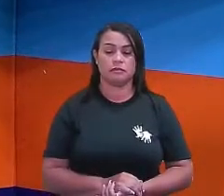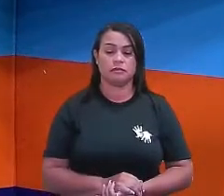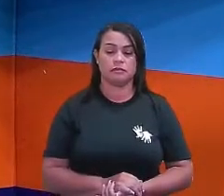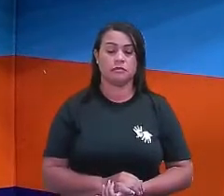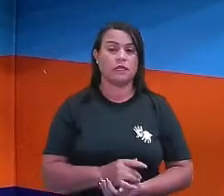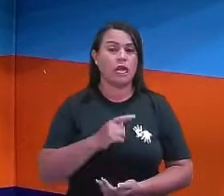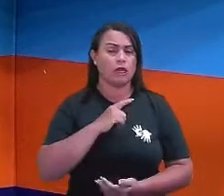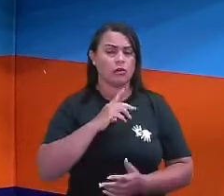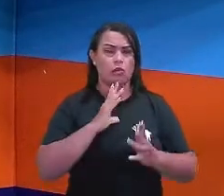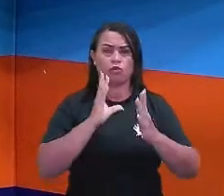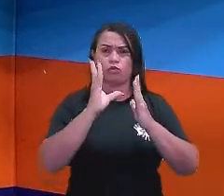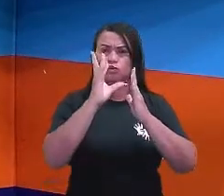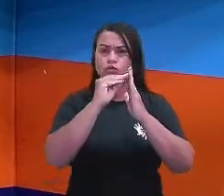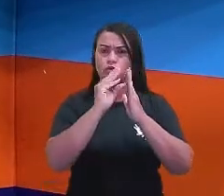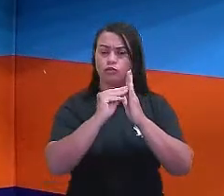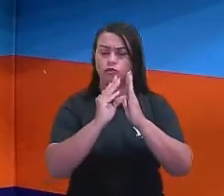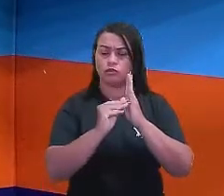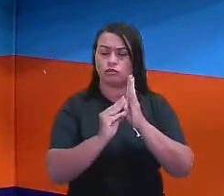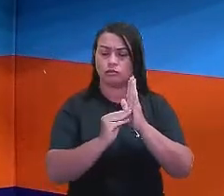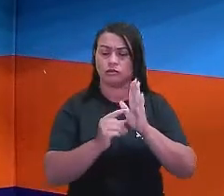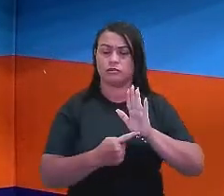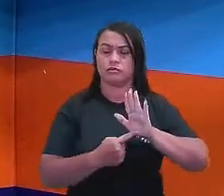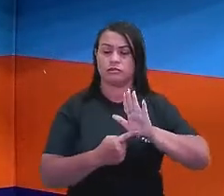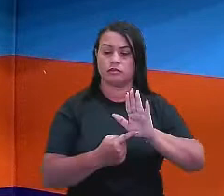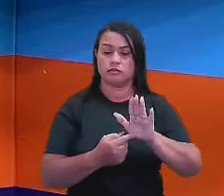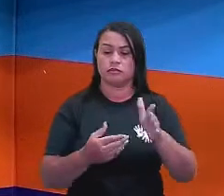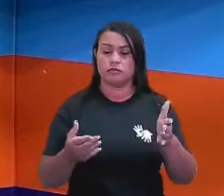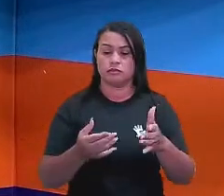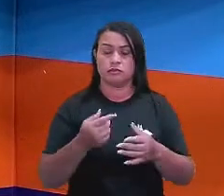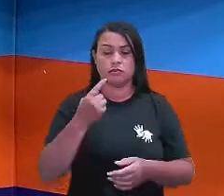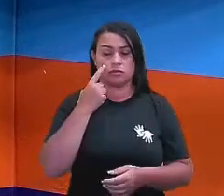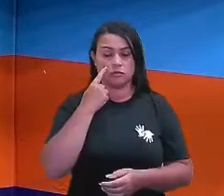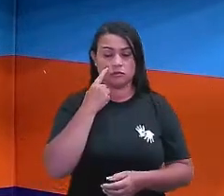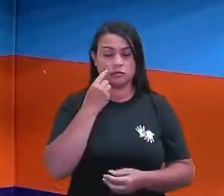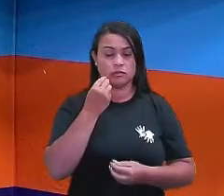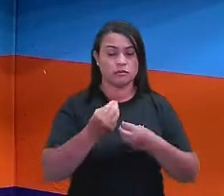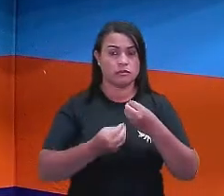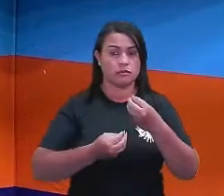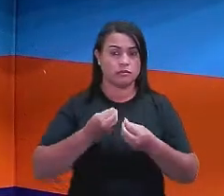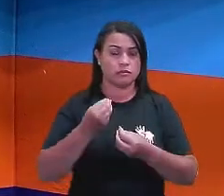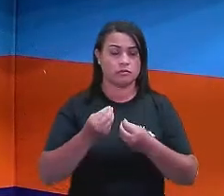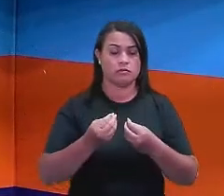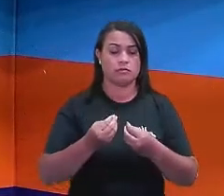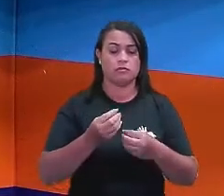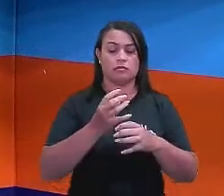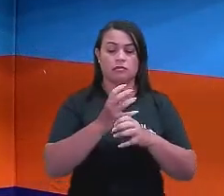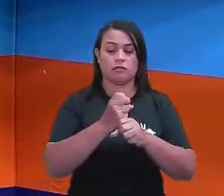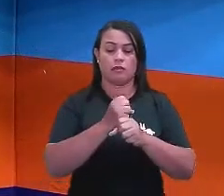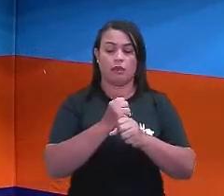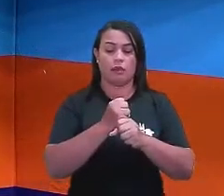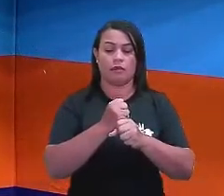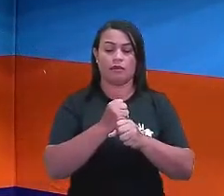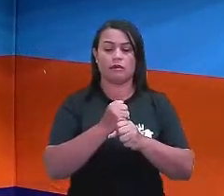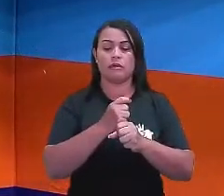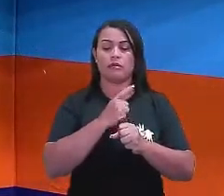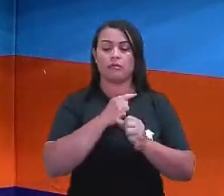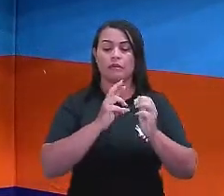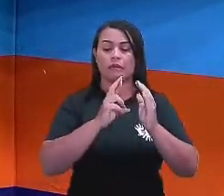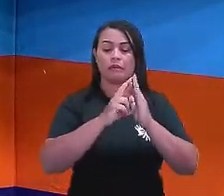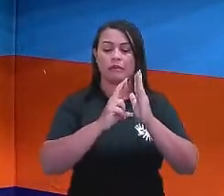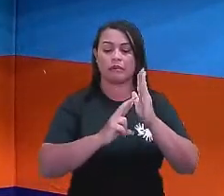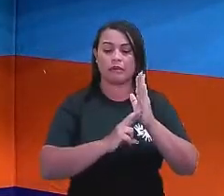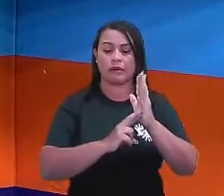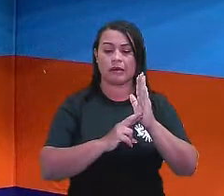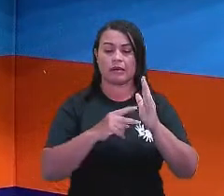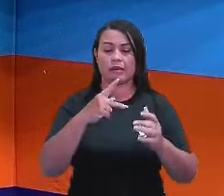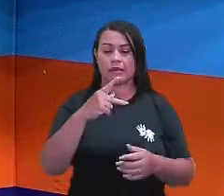esse conteúdo que a gente está trazendo hoje, vamos aqui, então, firmar como é feito o cálculo e a fórmula que a gente utiliza para o